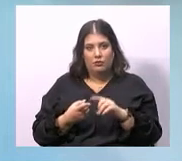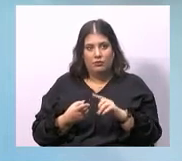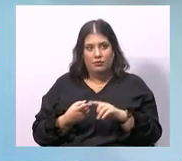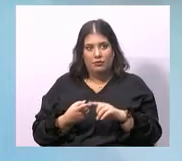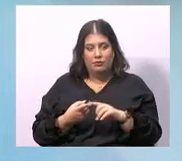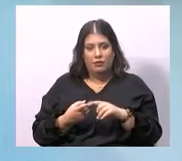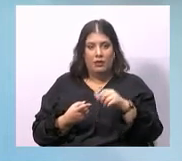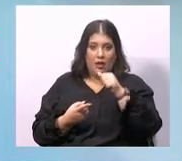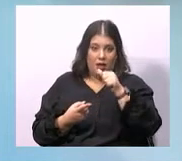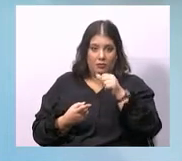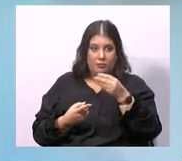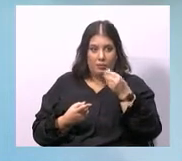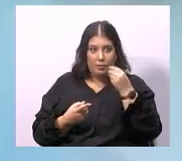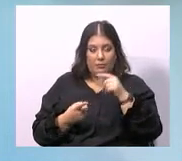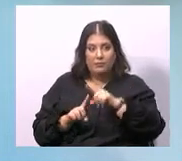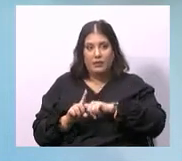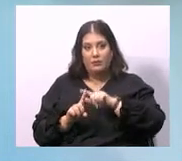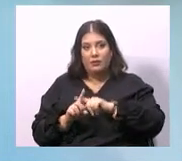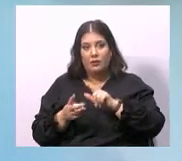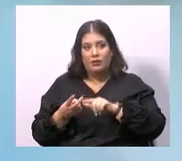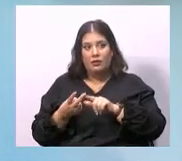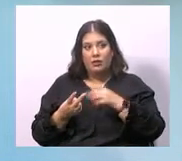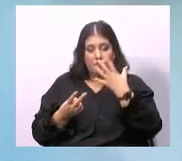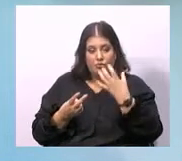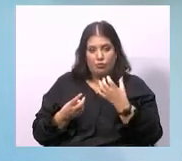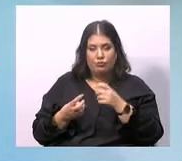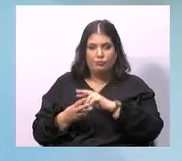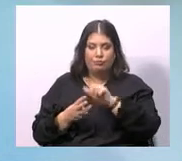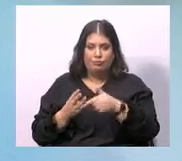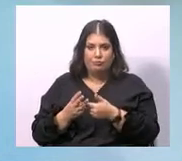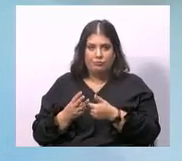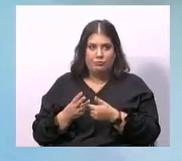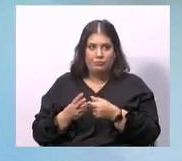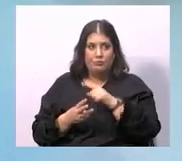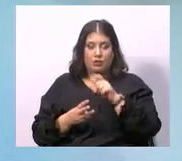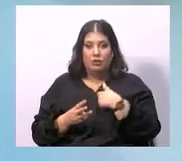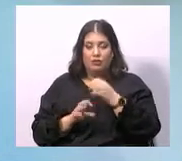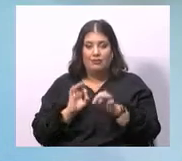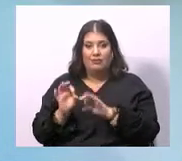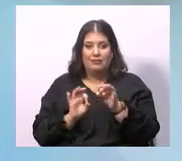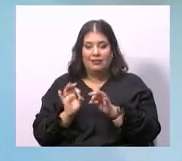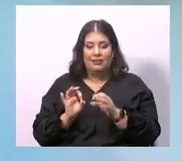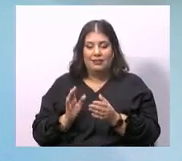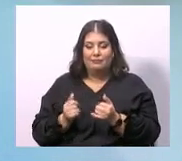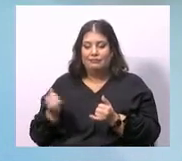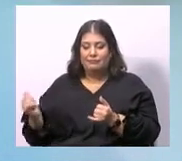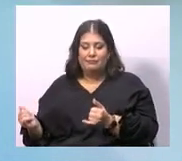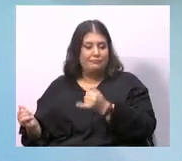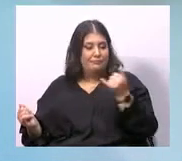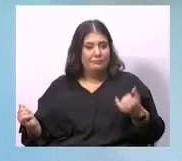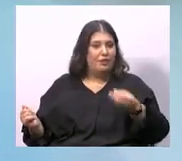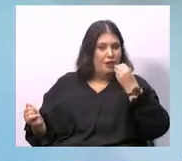a umidade, a temperatura e a escuridão. Portanto, de facto, nós estamos a tratar por um lado e estamos a alimentá-los por outro.